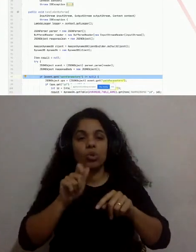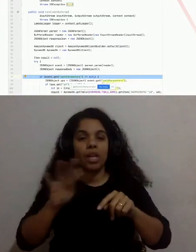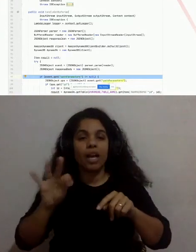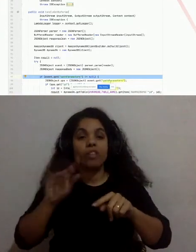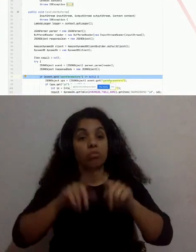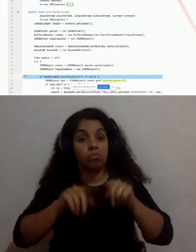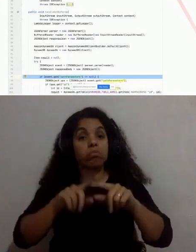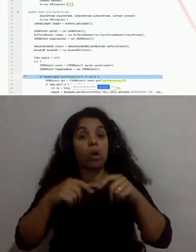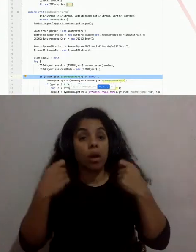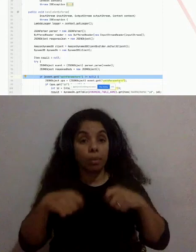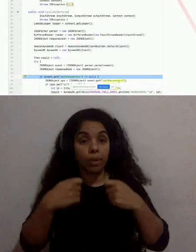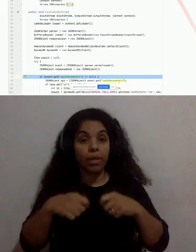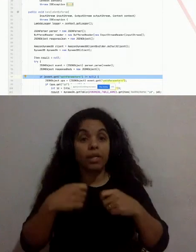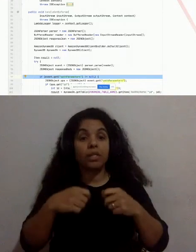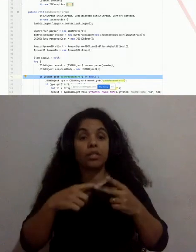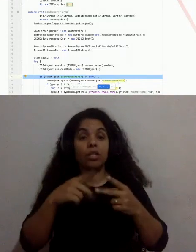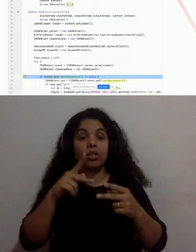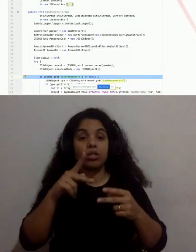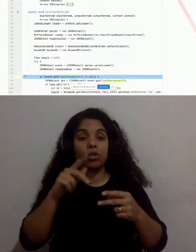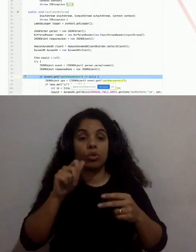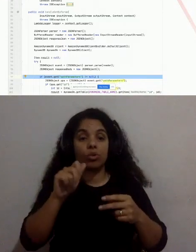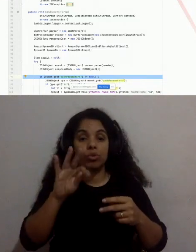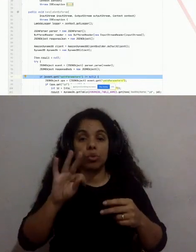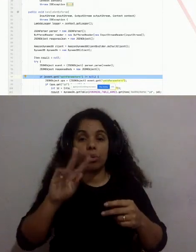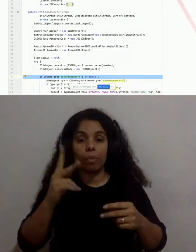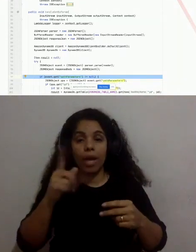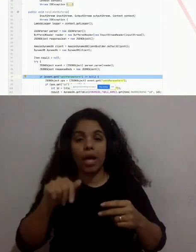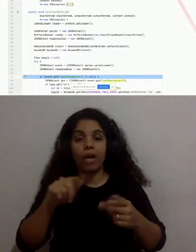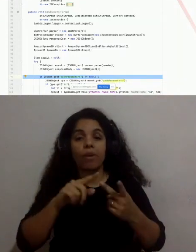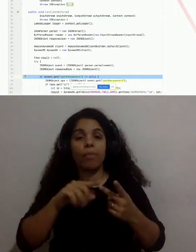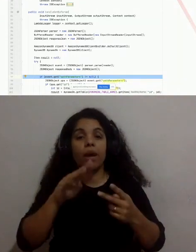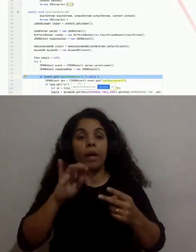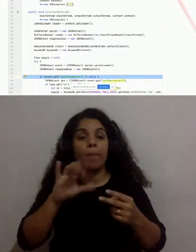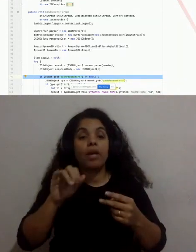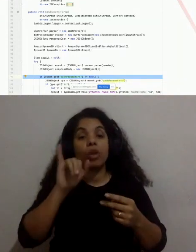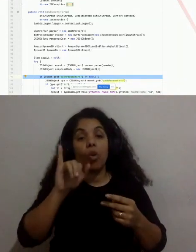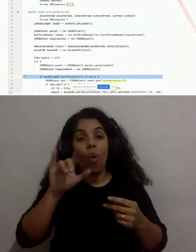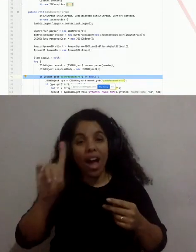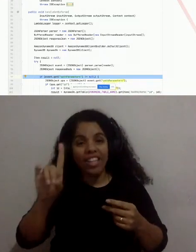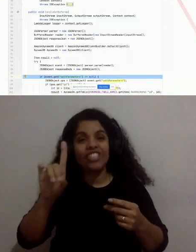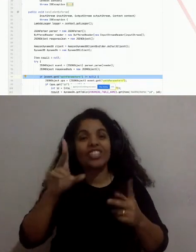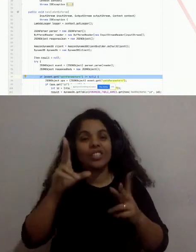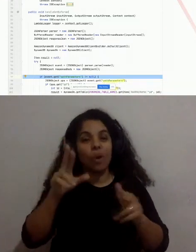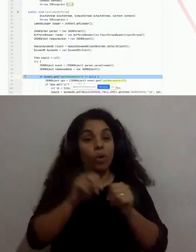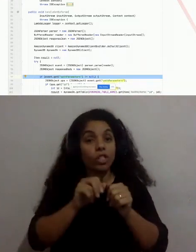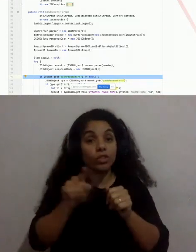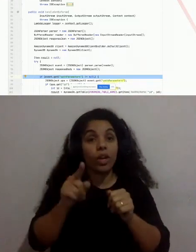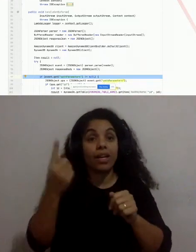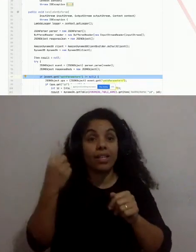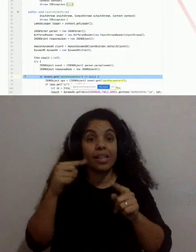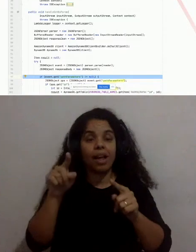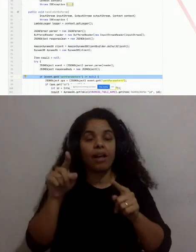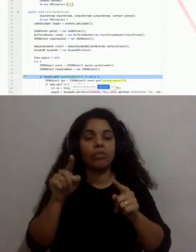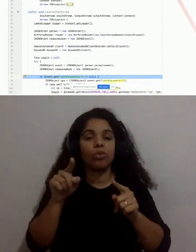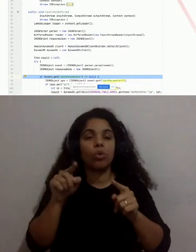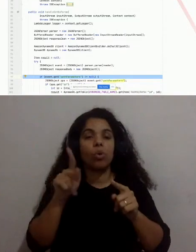eu preciso do path para parameters e do ID. Não é isso que a gente fez lá com